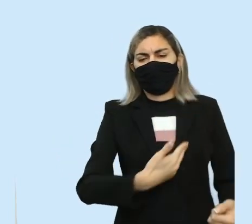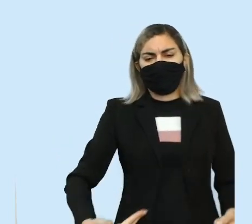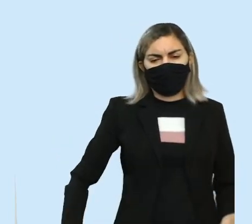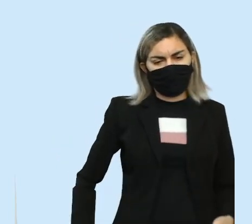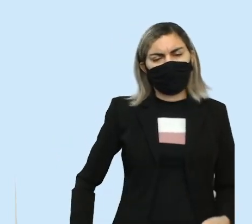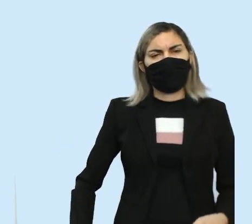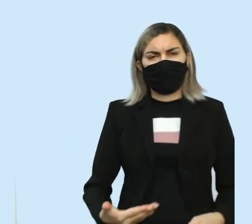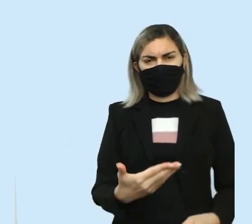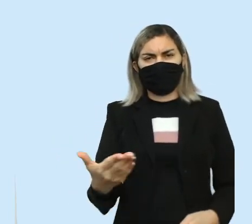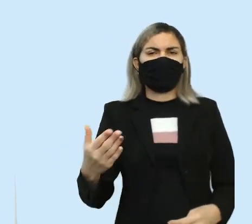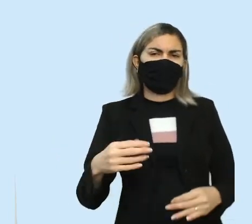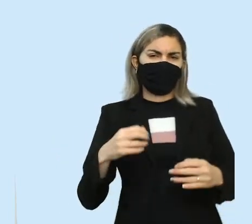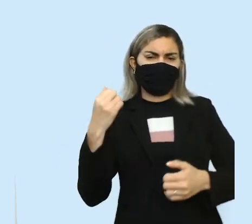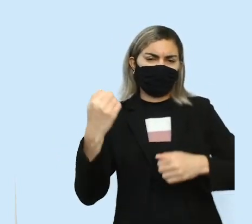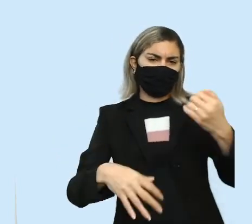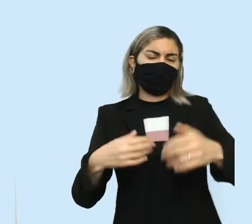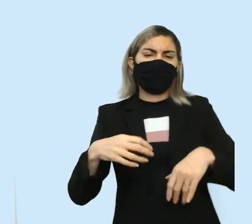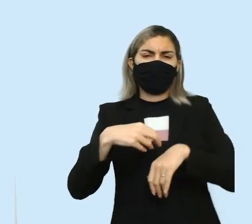governadores,